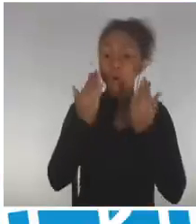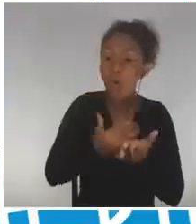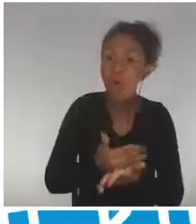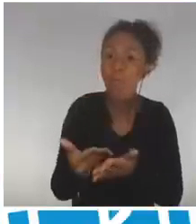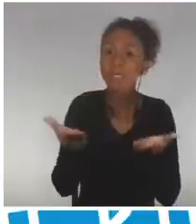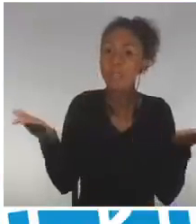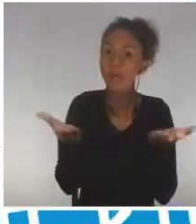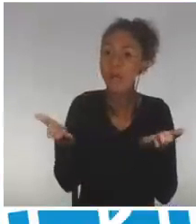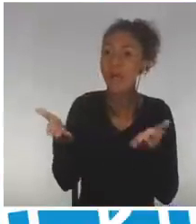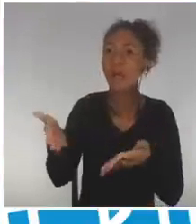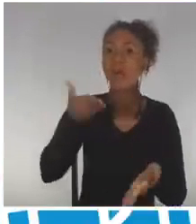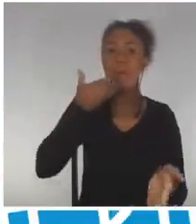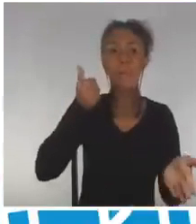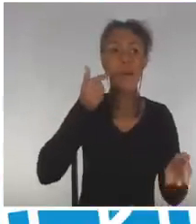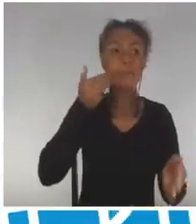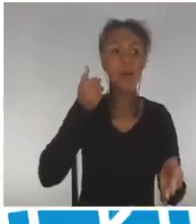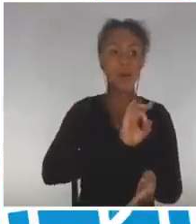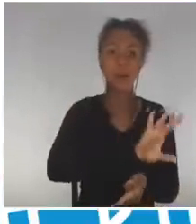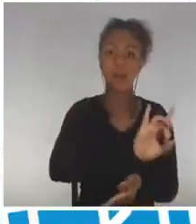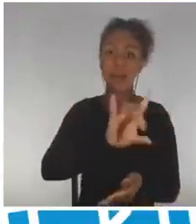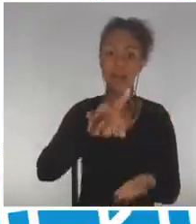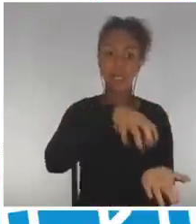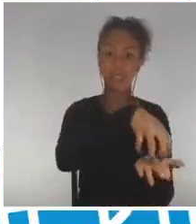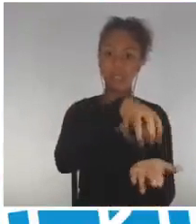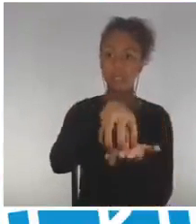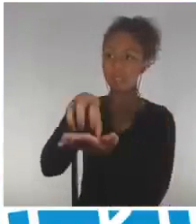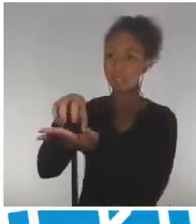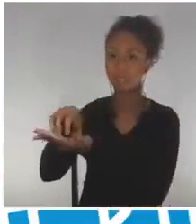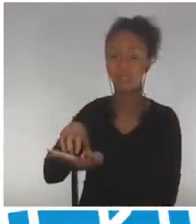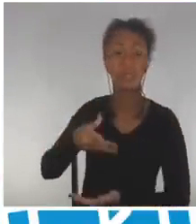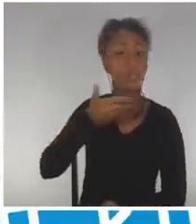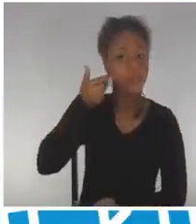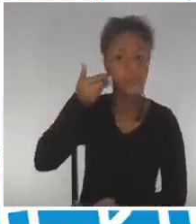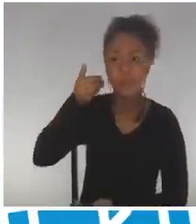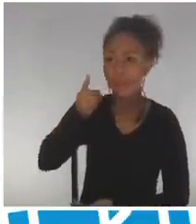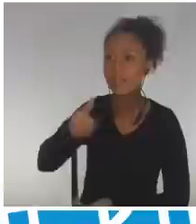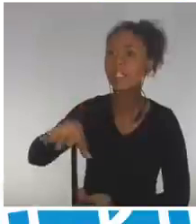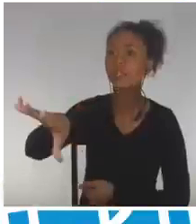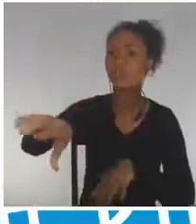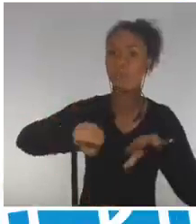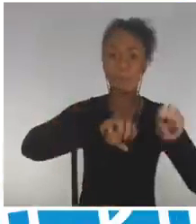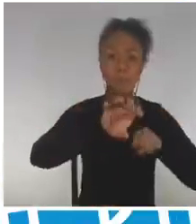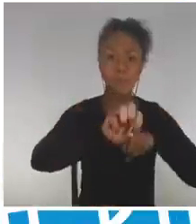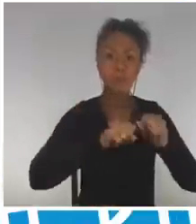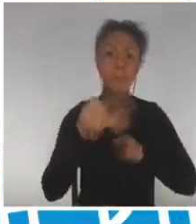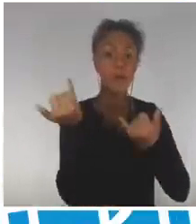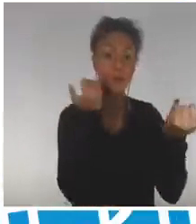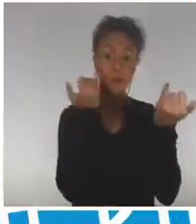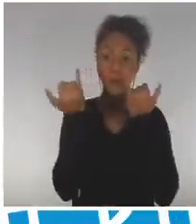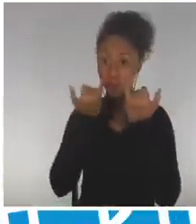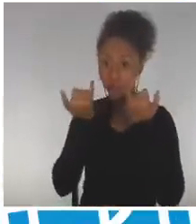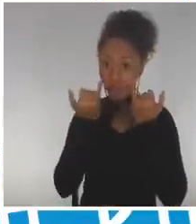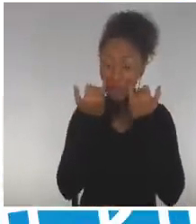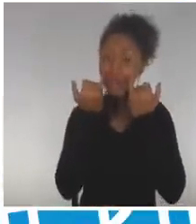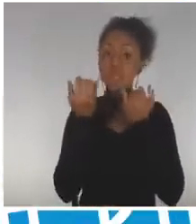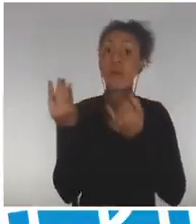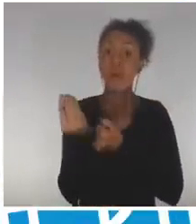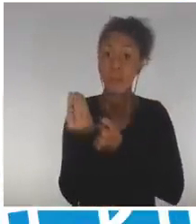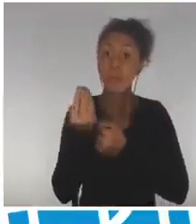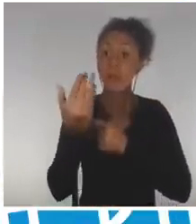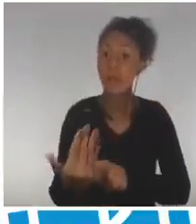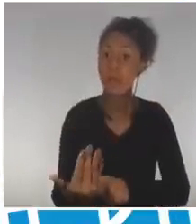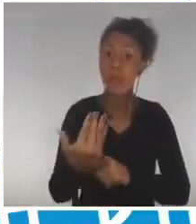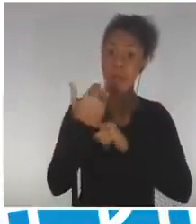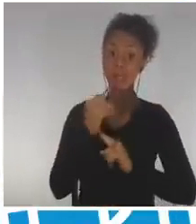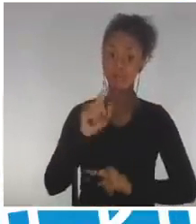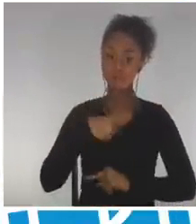das entidades e esse debate é um momento que também ajuda esse processo de escuta que